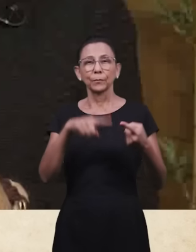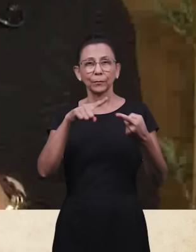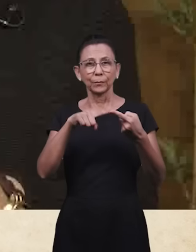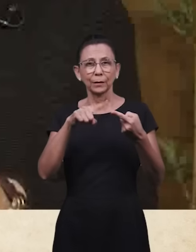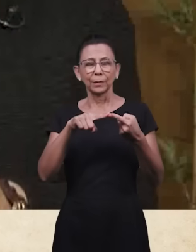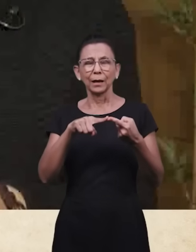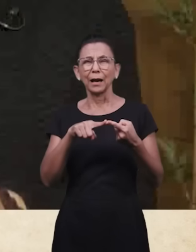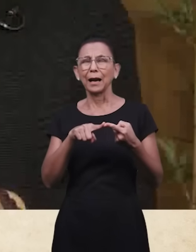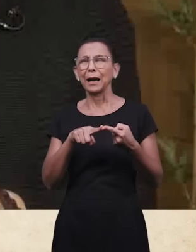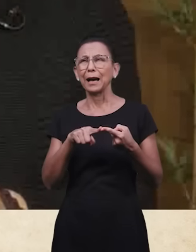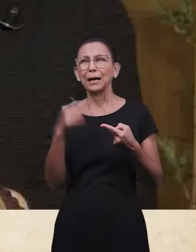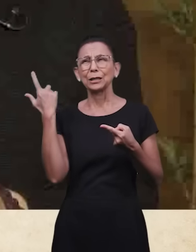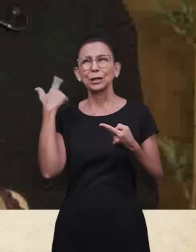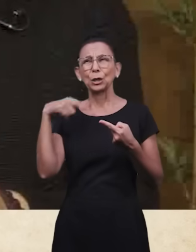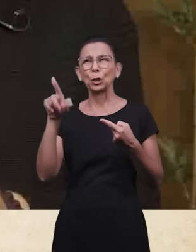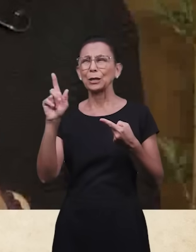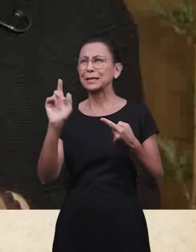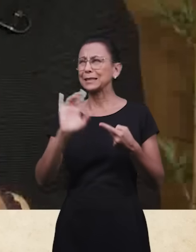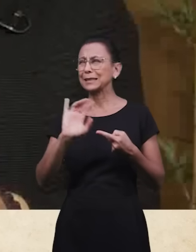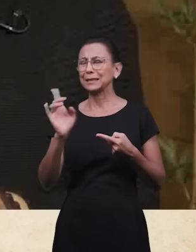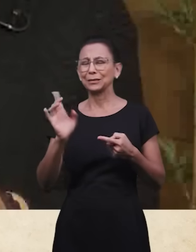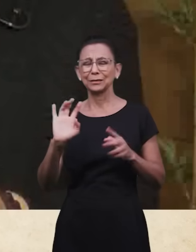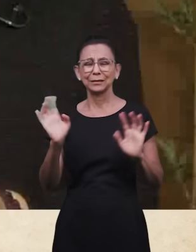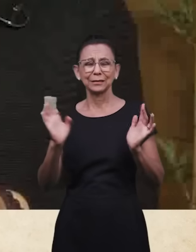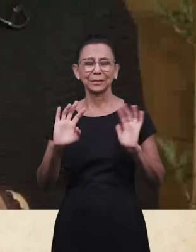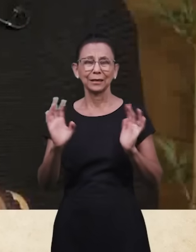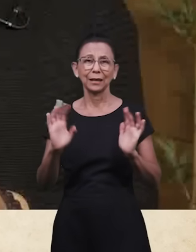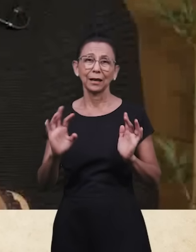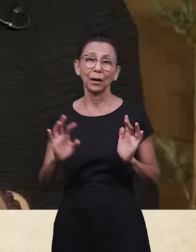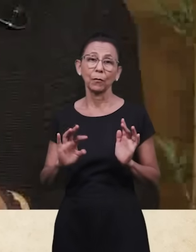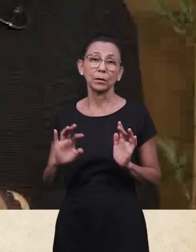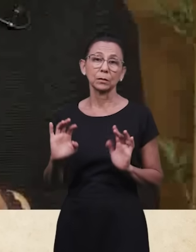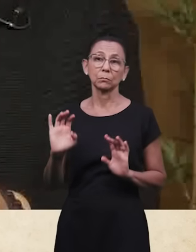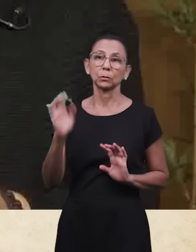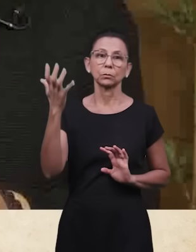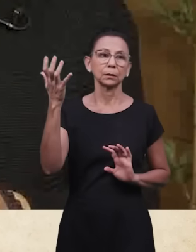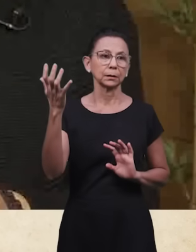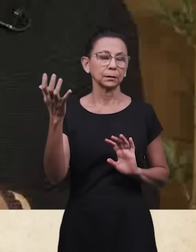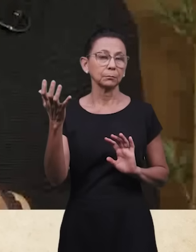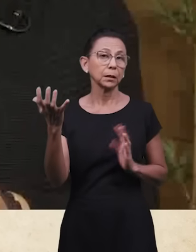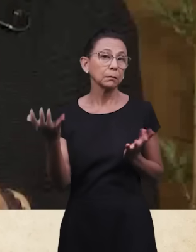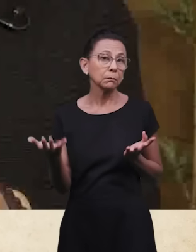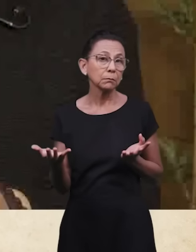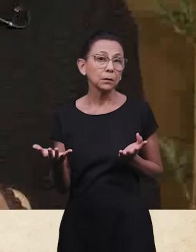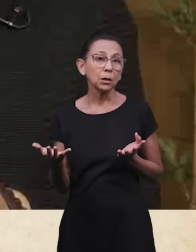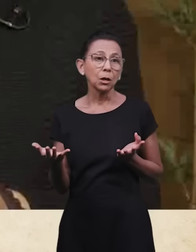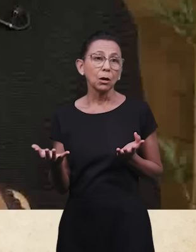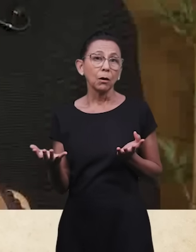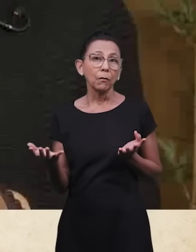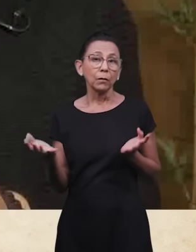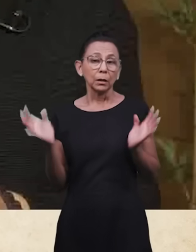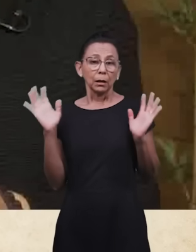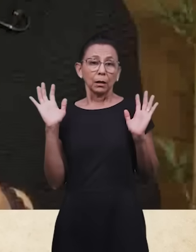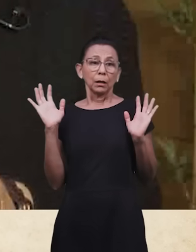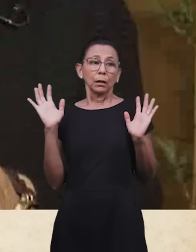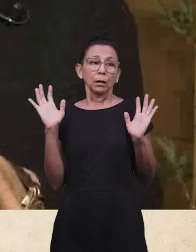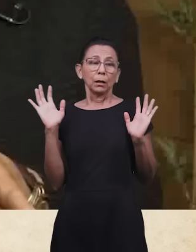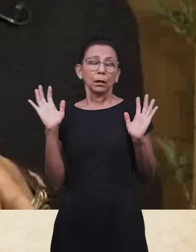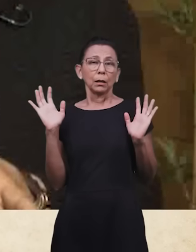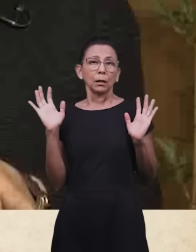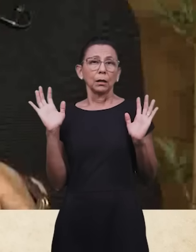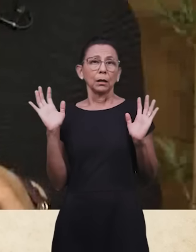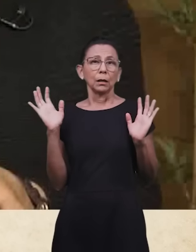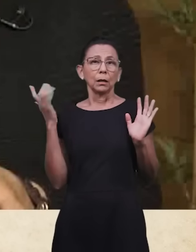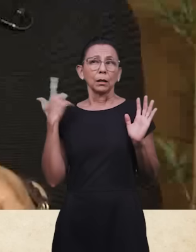angústia, você se sente impotente diante de um fato, uma circunstância,